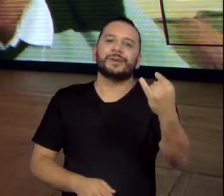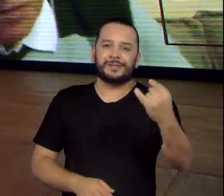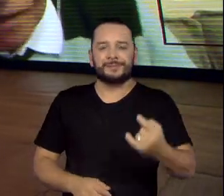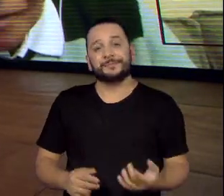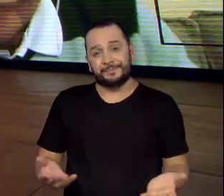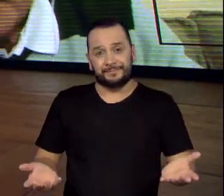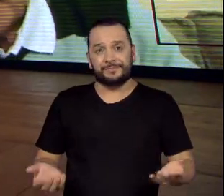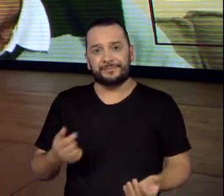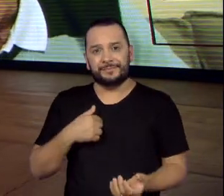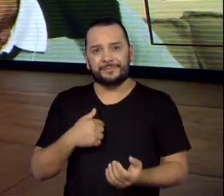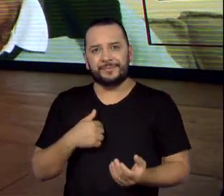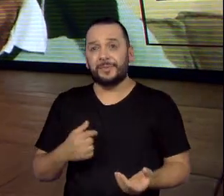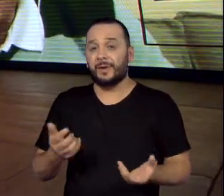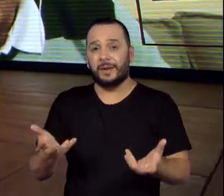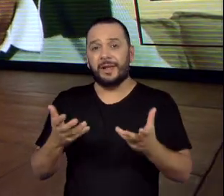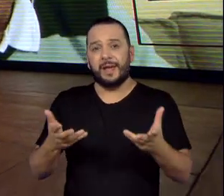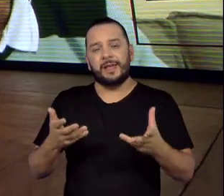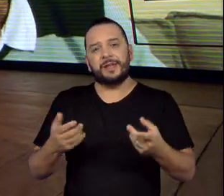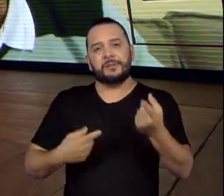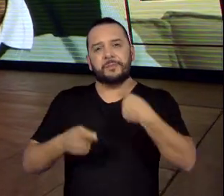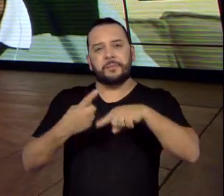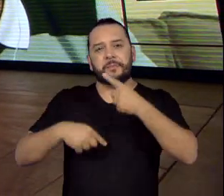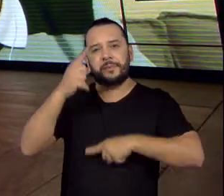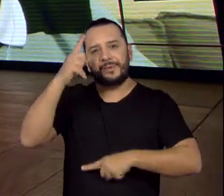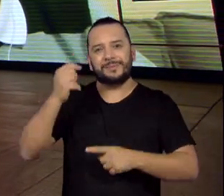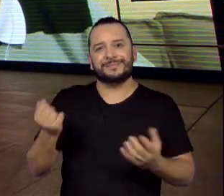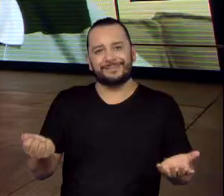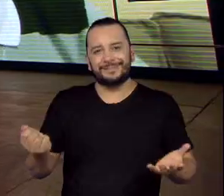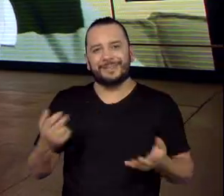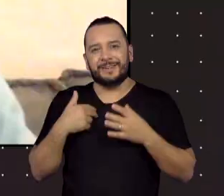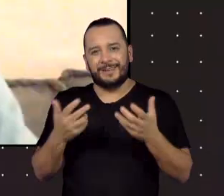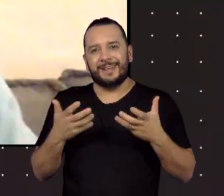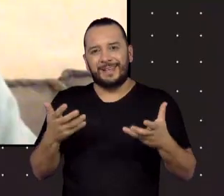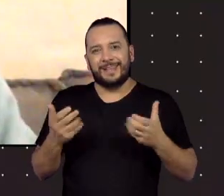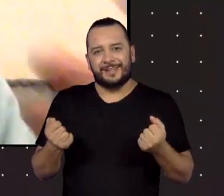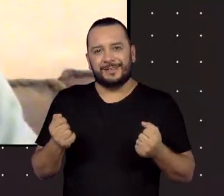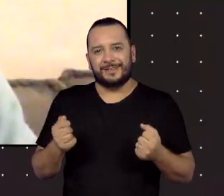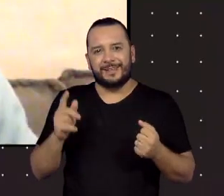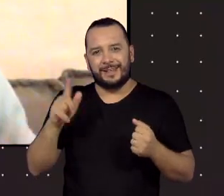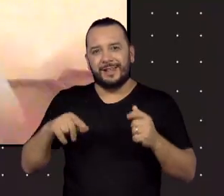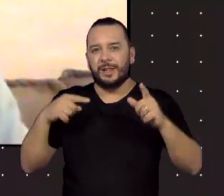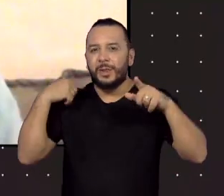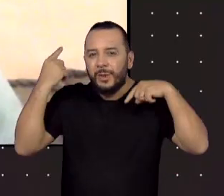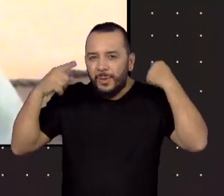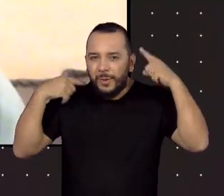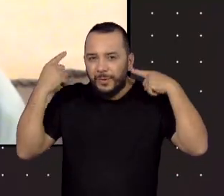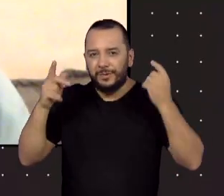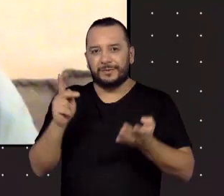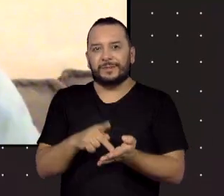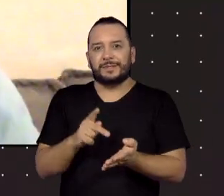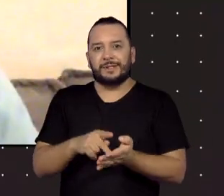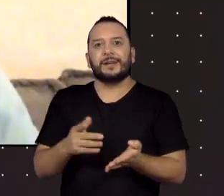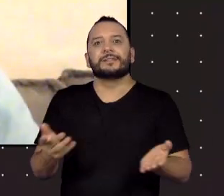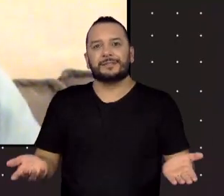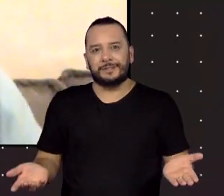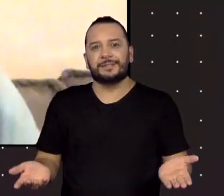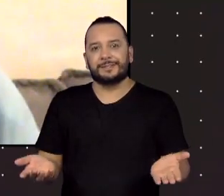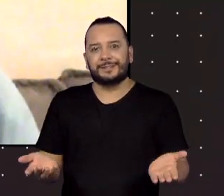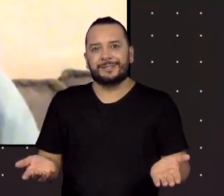não me conformava, eu tinha que ser alguém, sabe? É muito louco isso. Mas aí